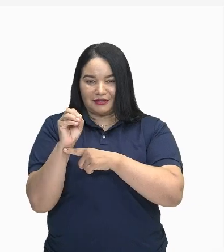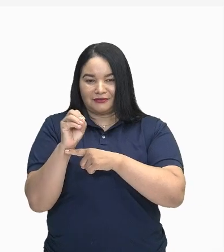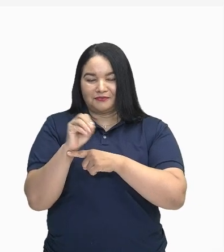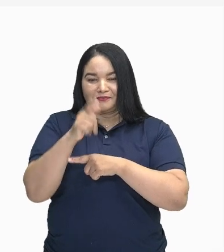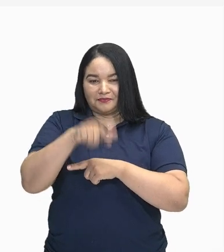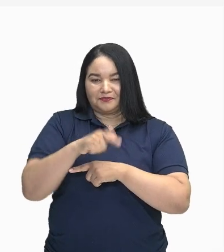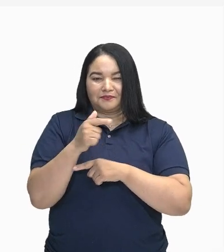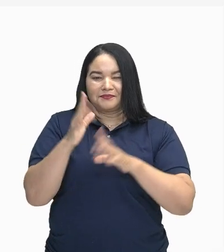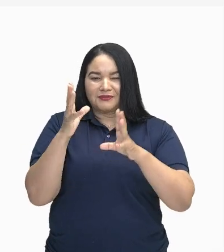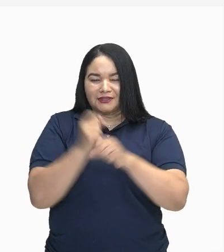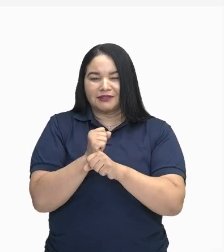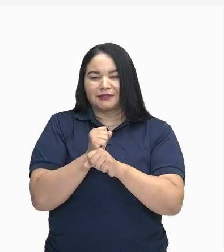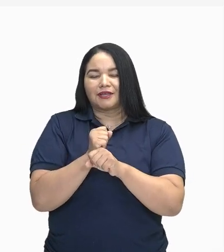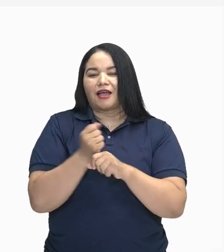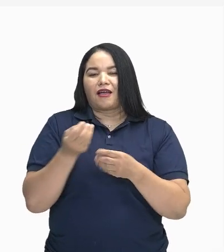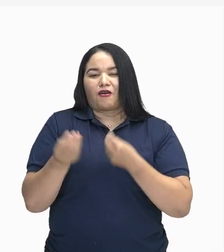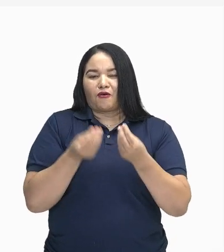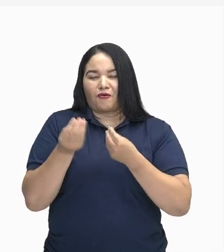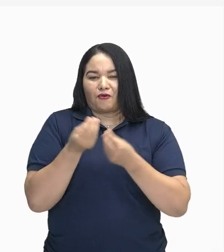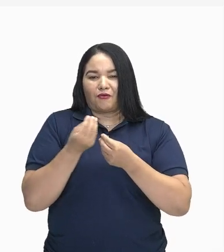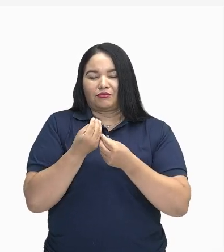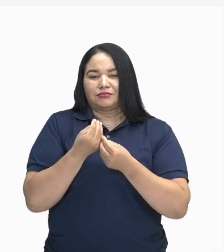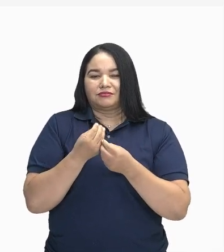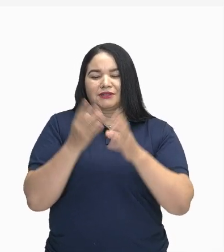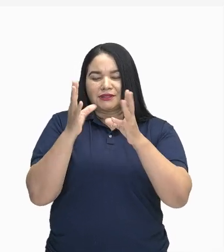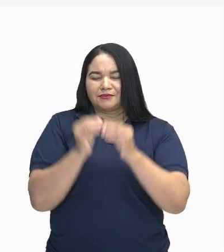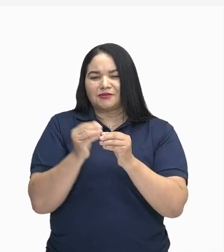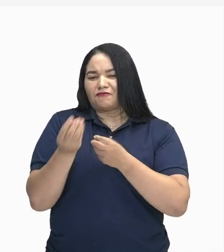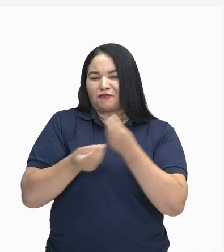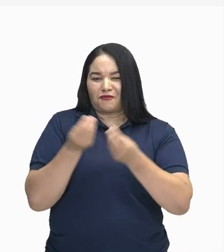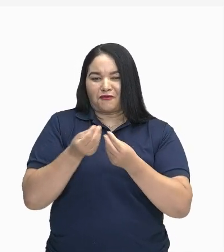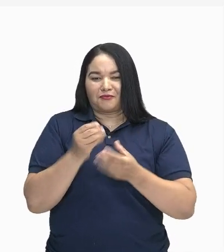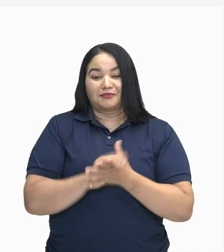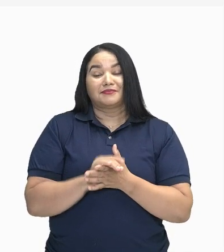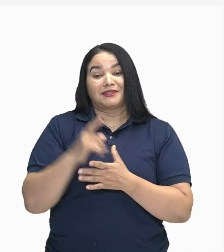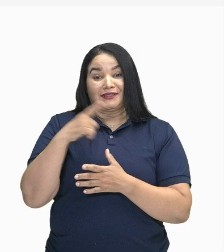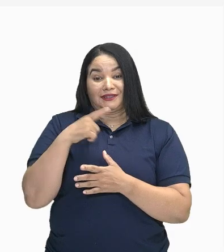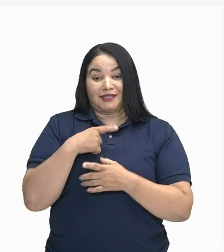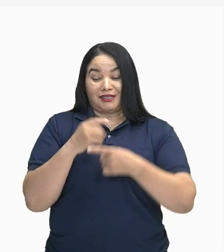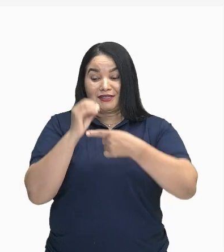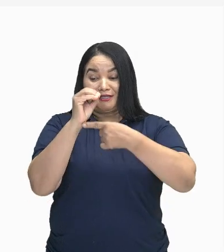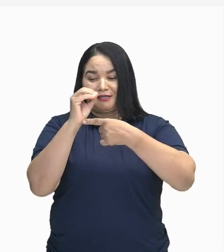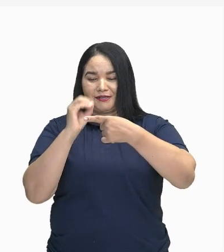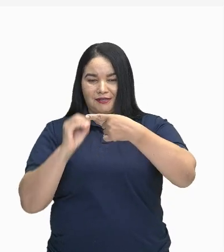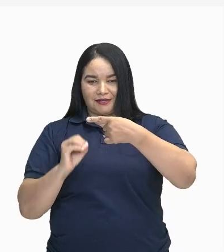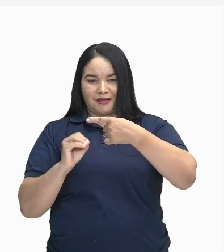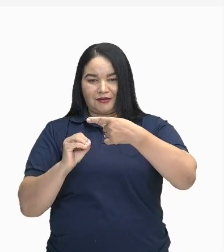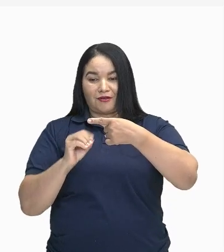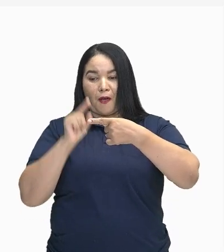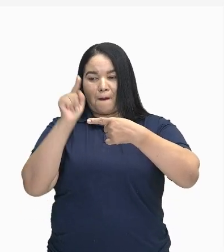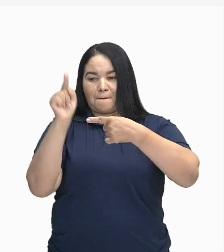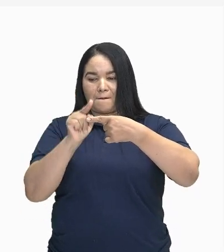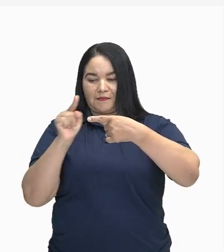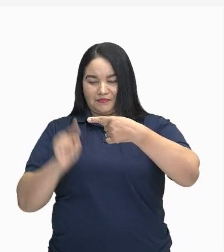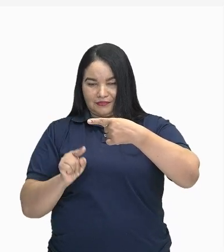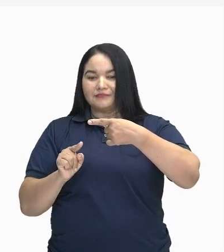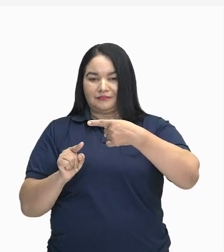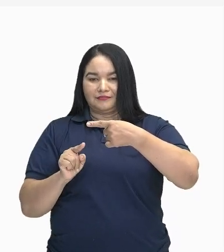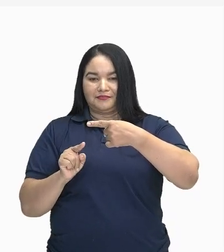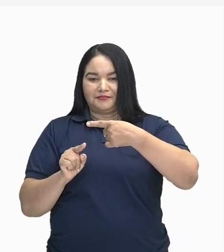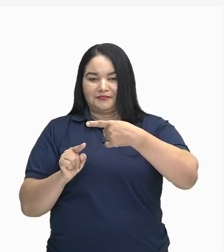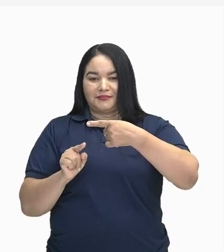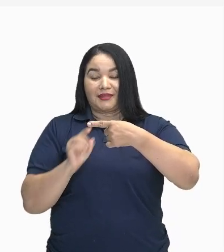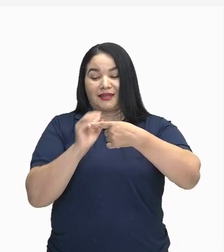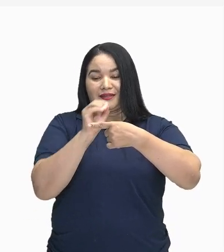essa nossa razão. Pensa aqui com o professor assim, ó. Tem um zero em cima e o zero embaixo, ó. Simplifico. Tem zero em